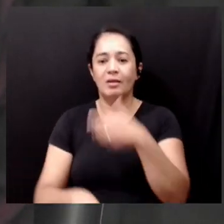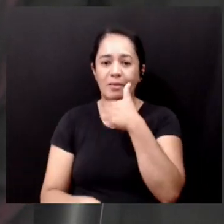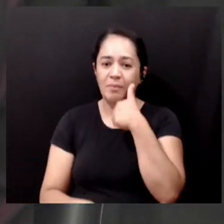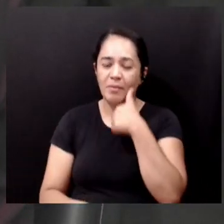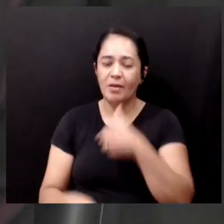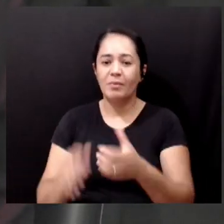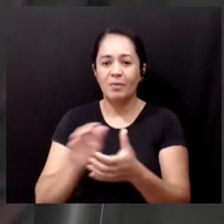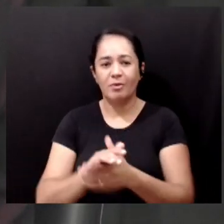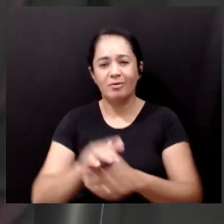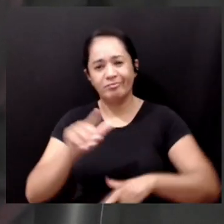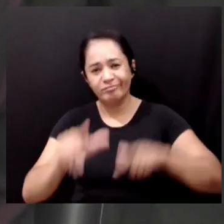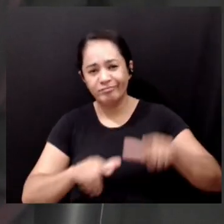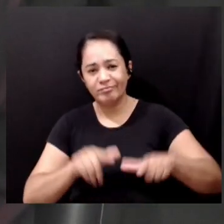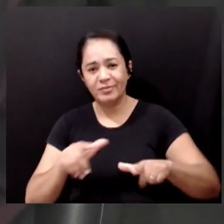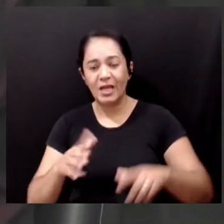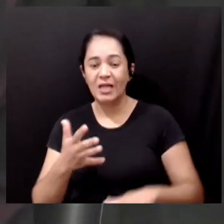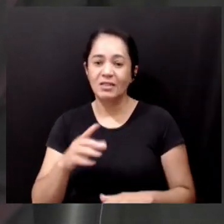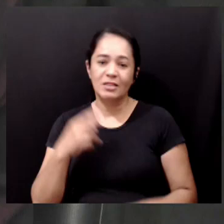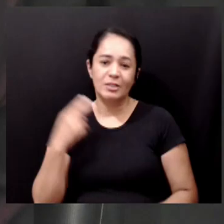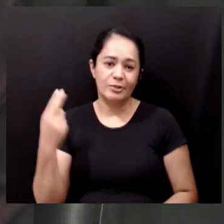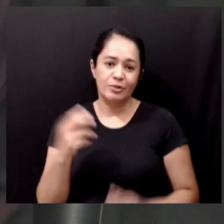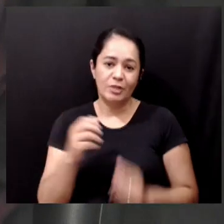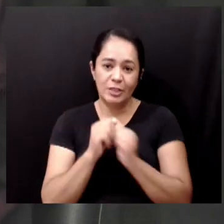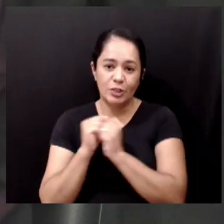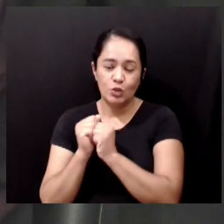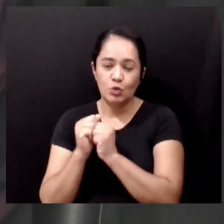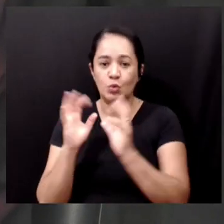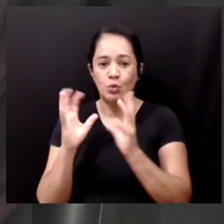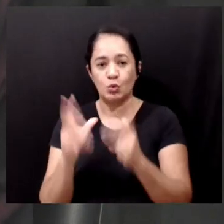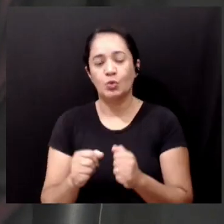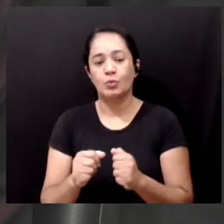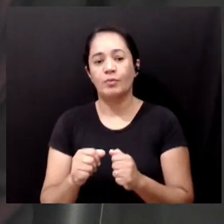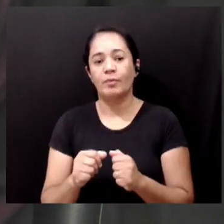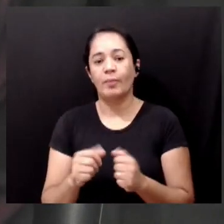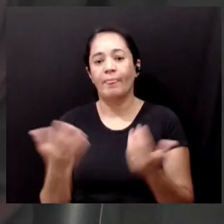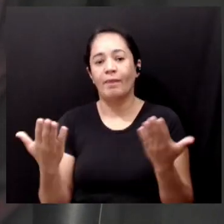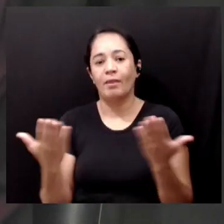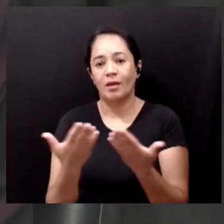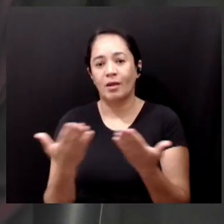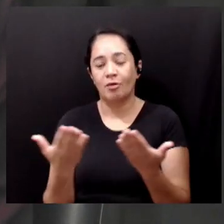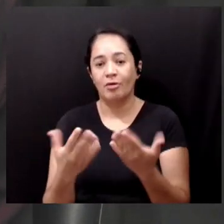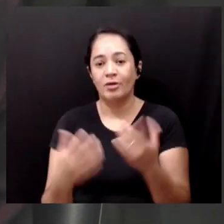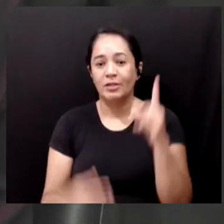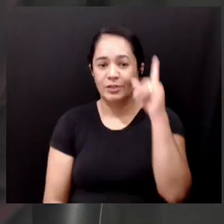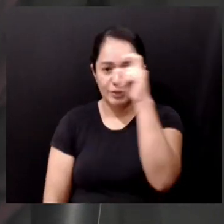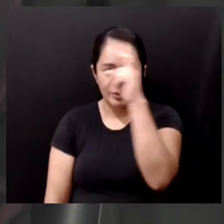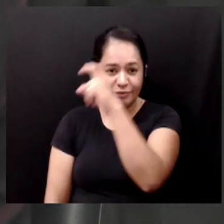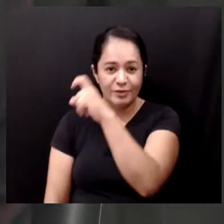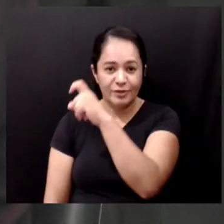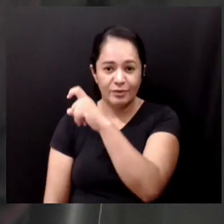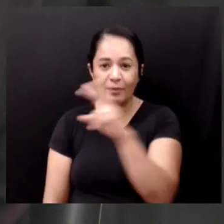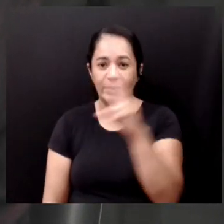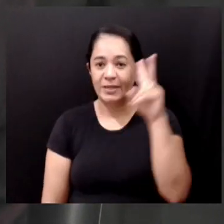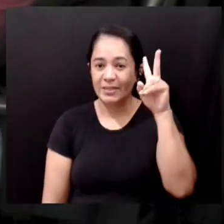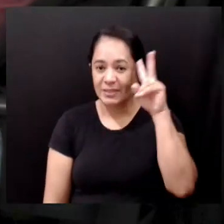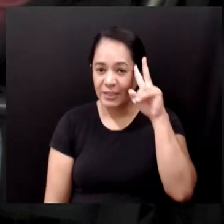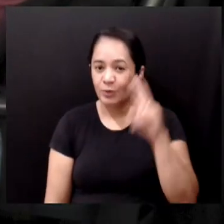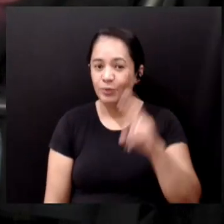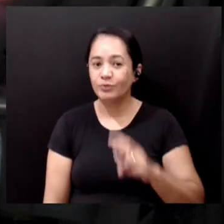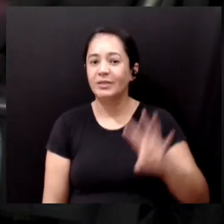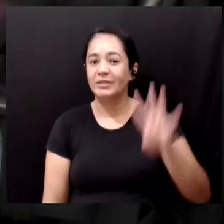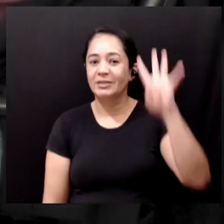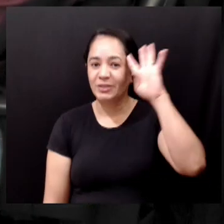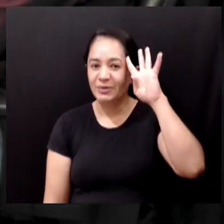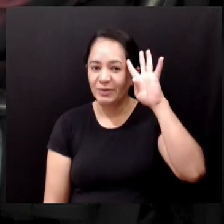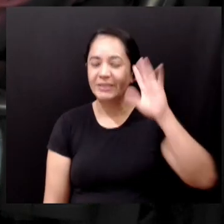sempre e nas refeições. sim. E agora ficou um pouquinho mais complexo, porque segunda e quarta-feira nós temos as sessões, então aí Nova agenda,